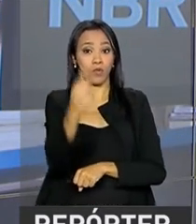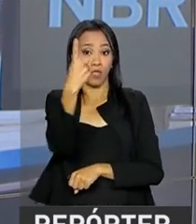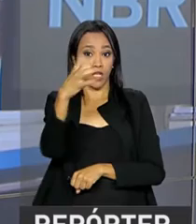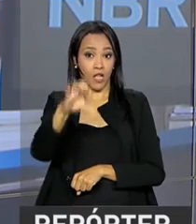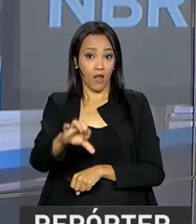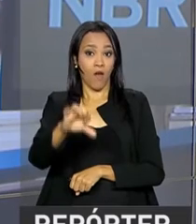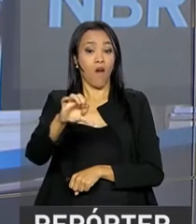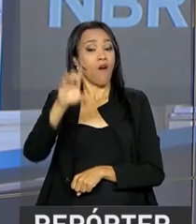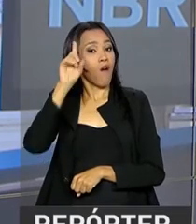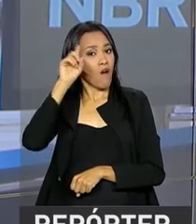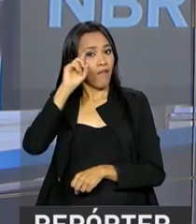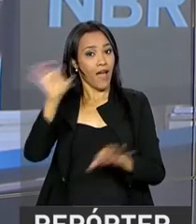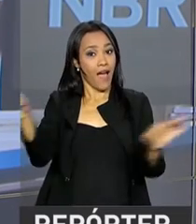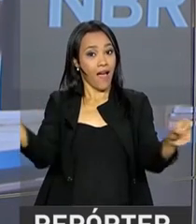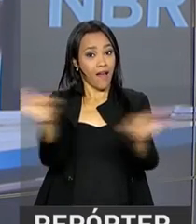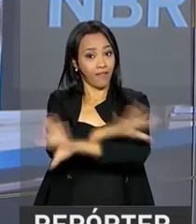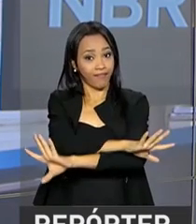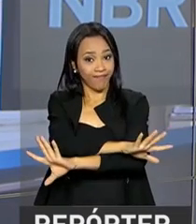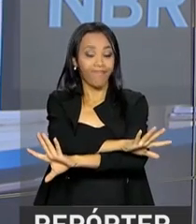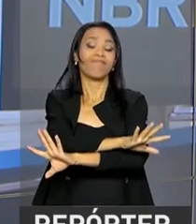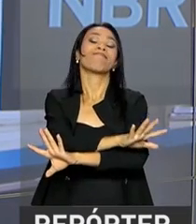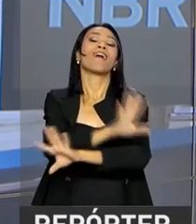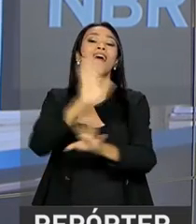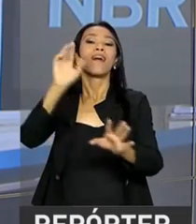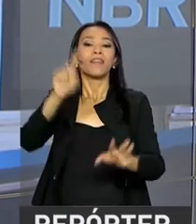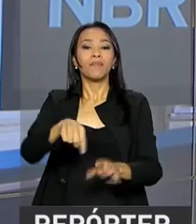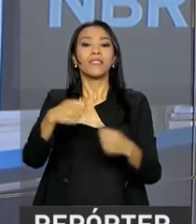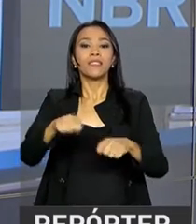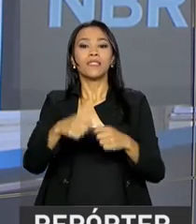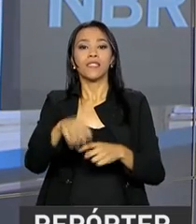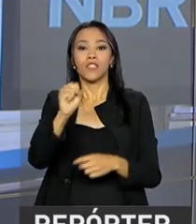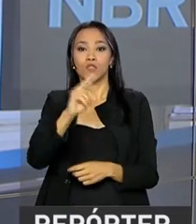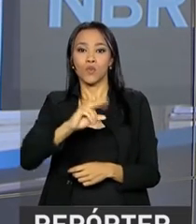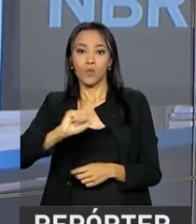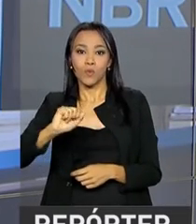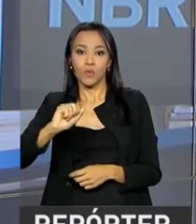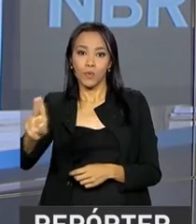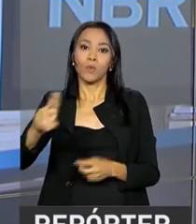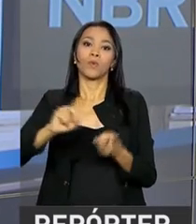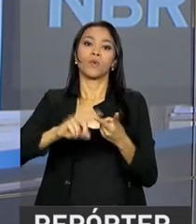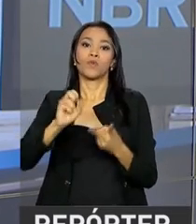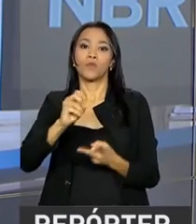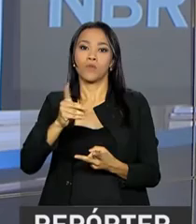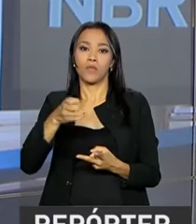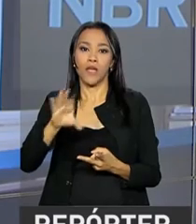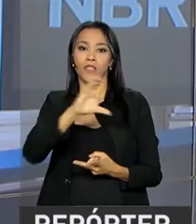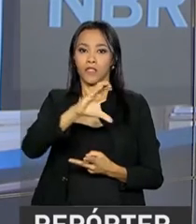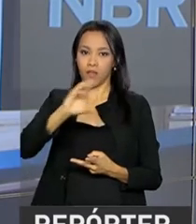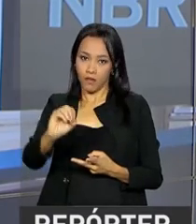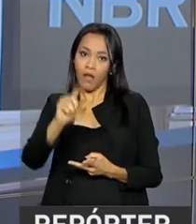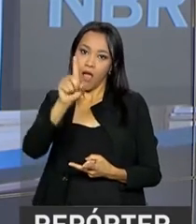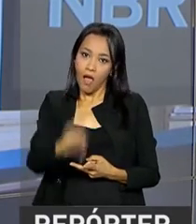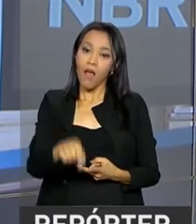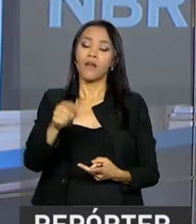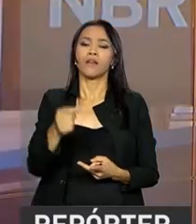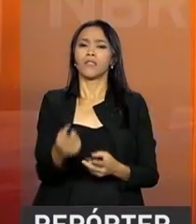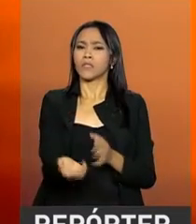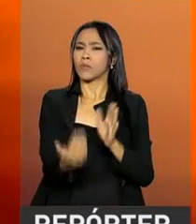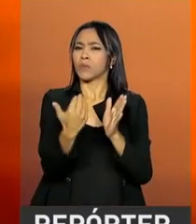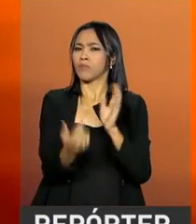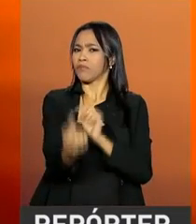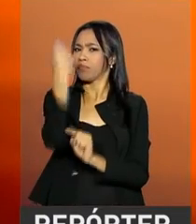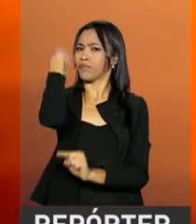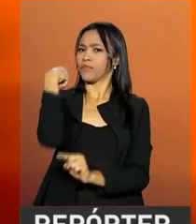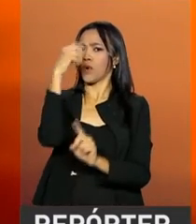os relógios devem ser atrasados em uma hora nas regiões sul sudeste e centro oeste a medida está em vigor desde outubro